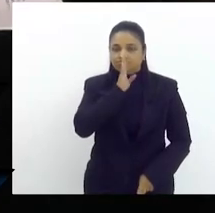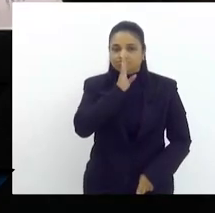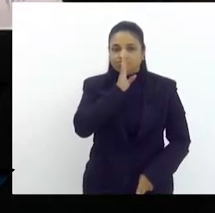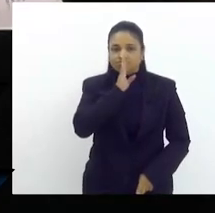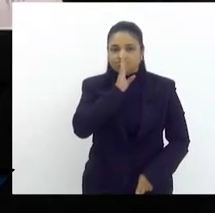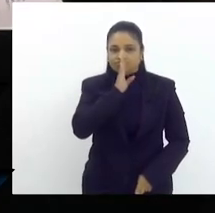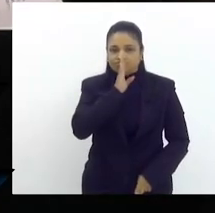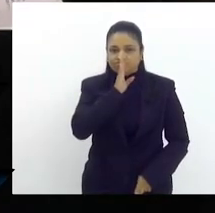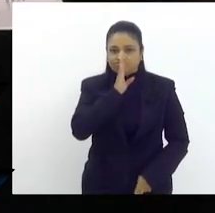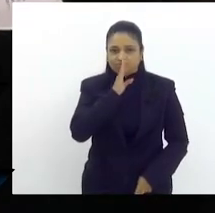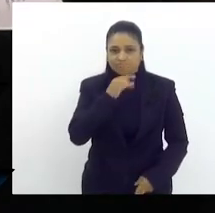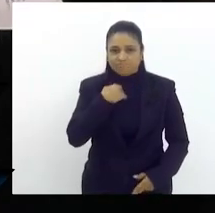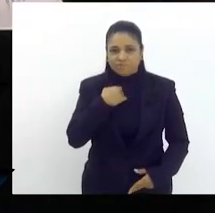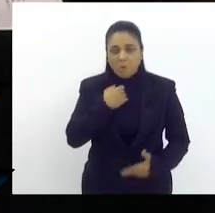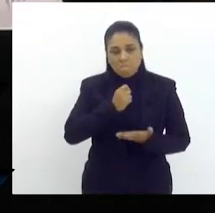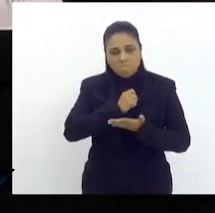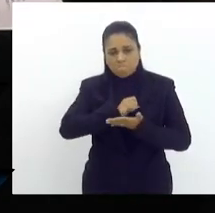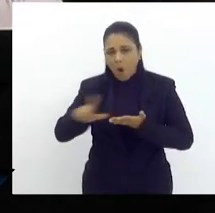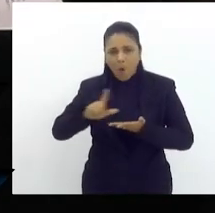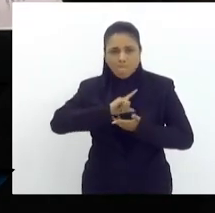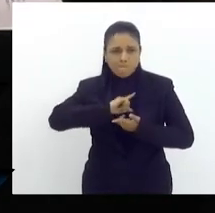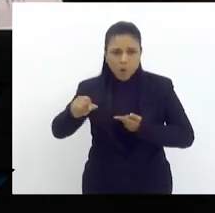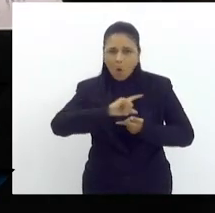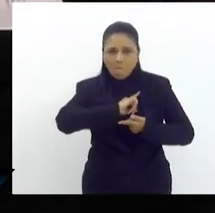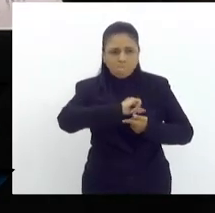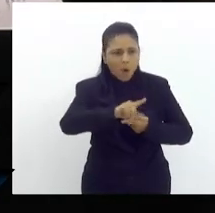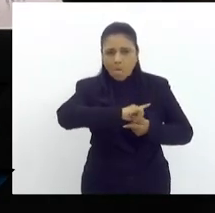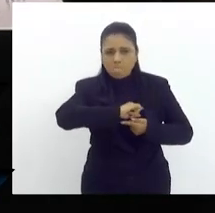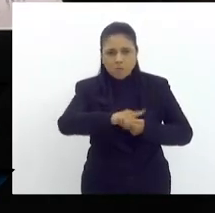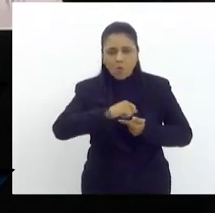censurados banidos perseguidos